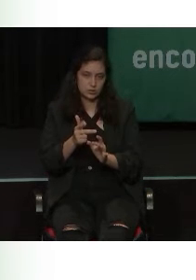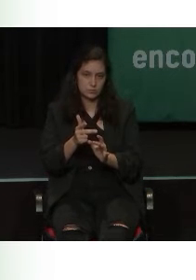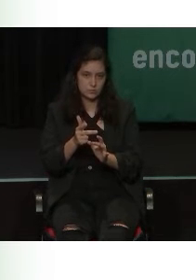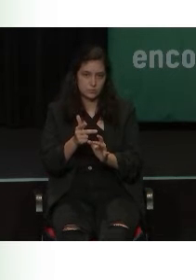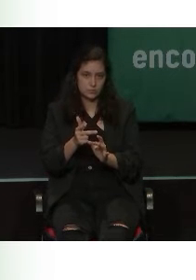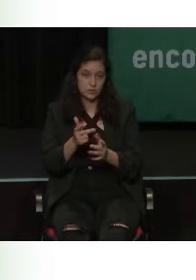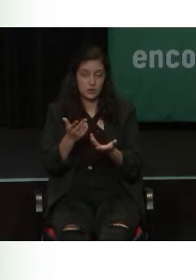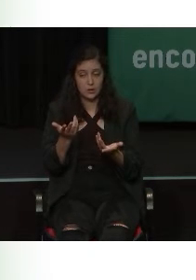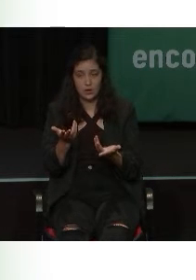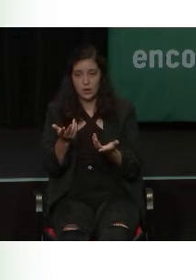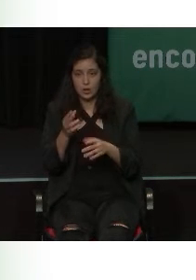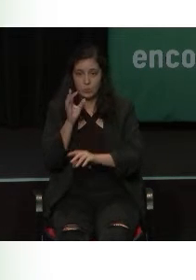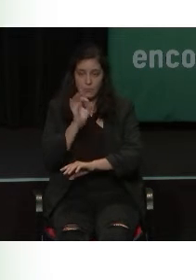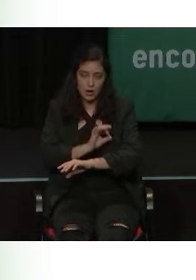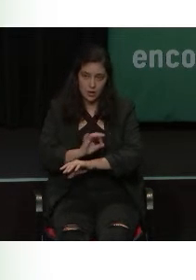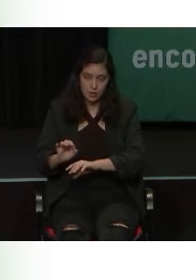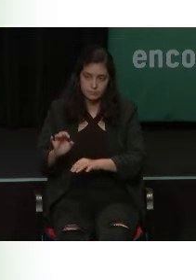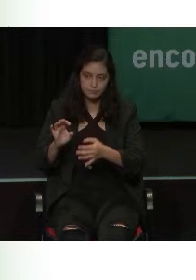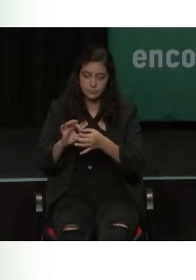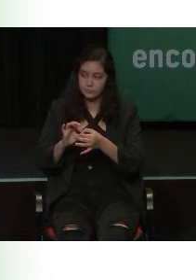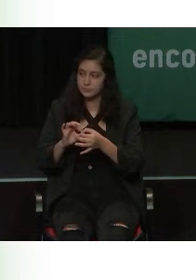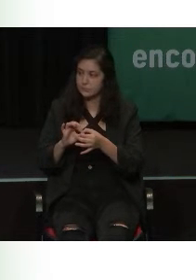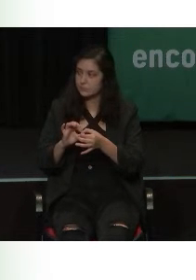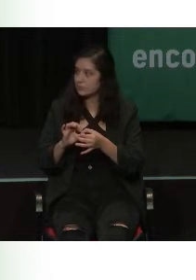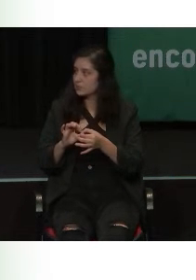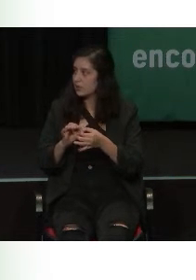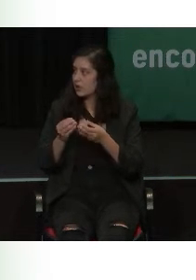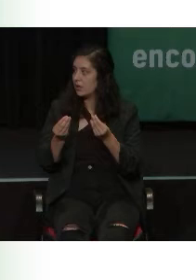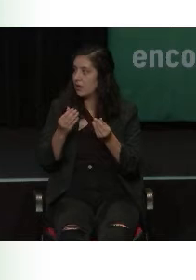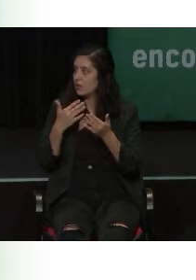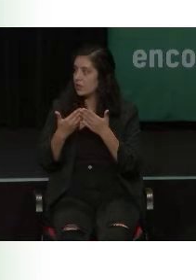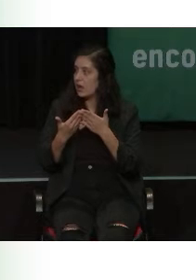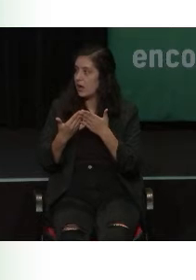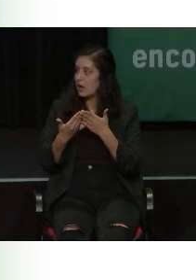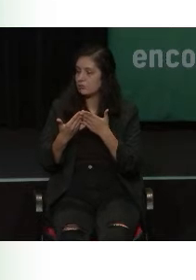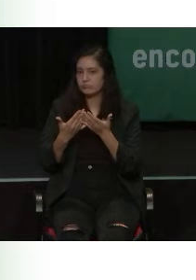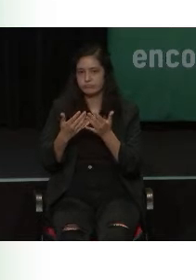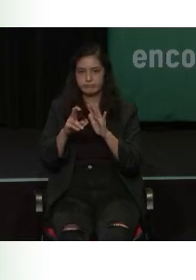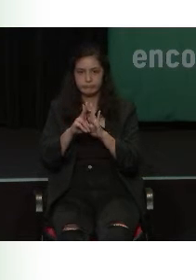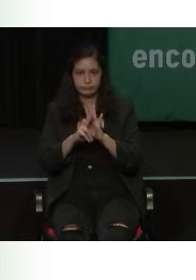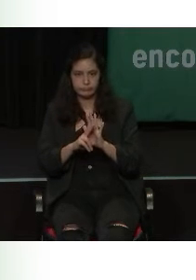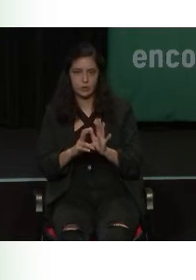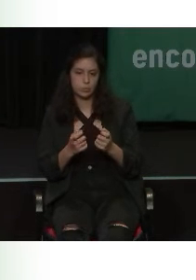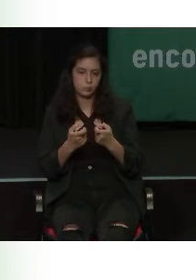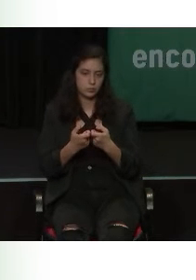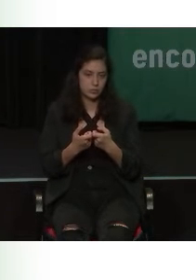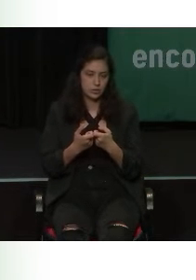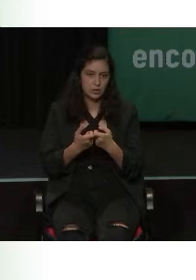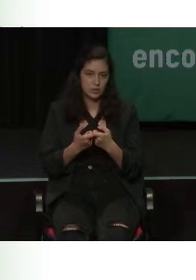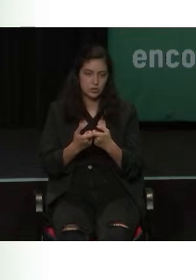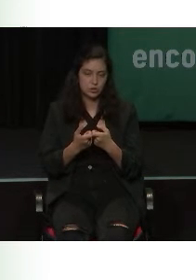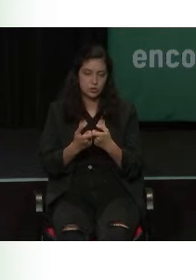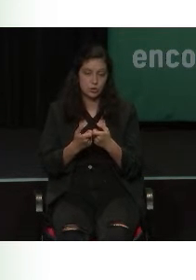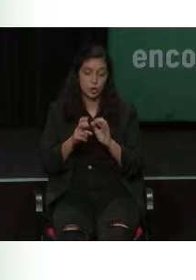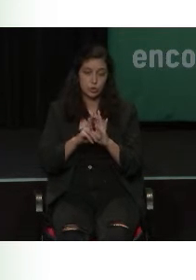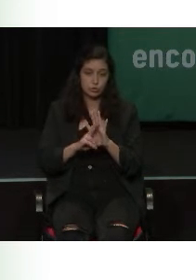Portanto, é uma security arquitetura que information and consegue securing information. claramente We aderir a clearly regulamentações como o Regulamento Geral de Proteção de Dados. comply